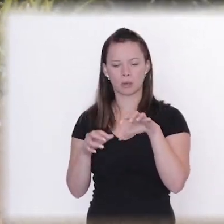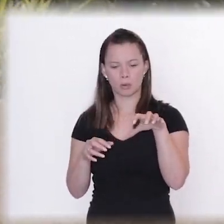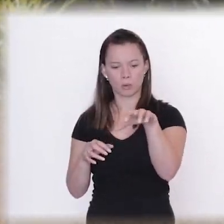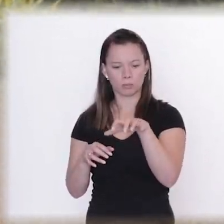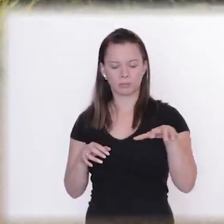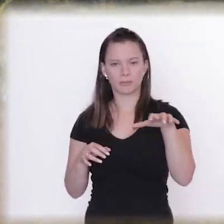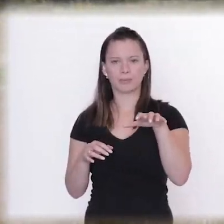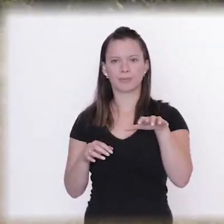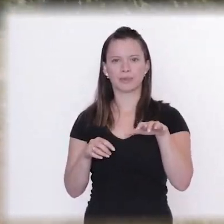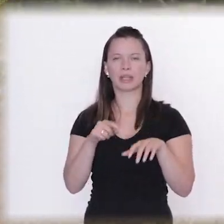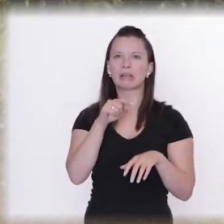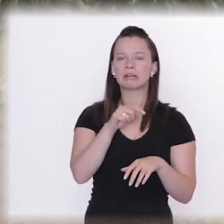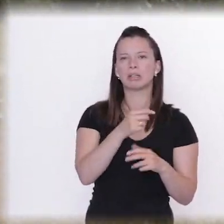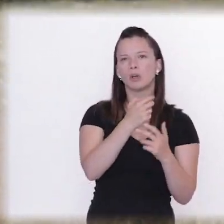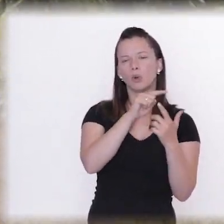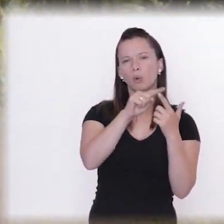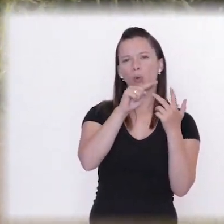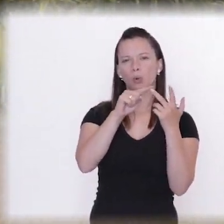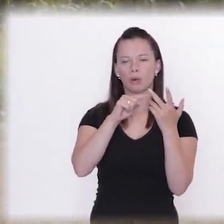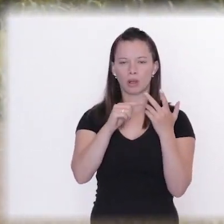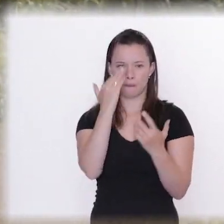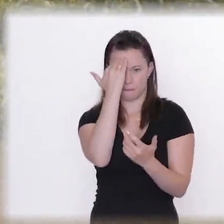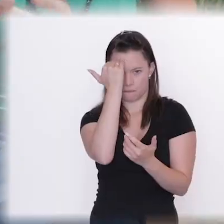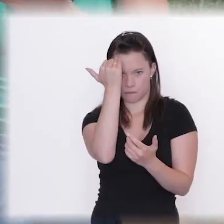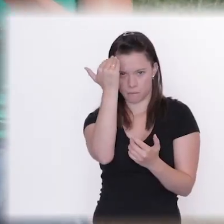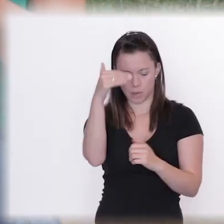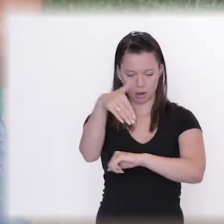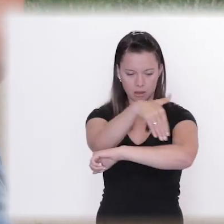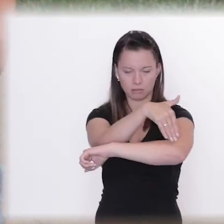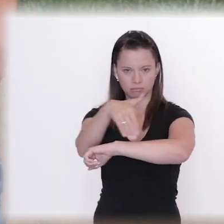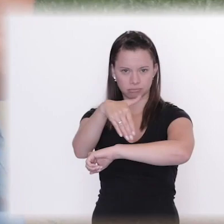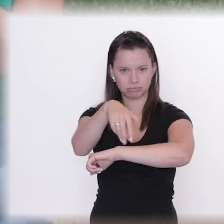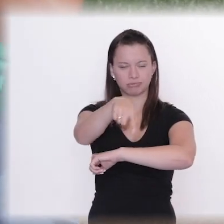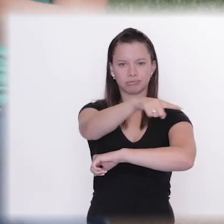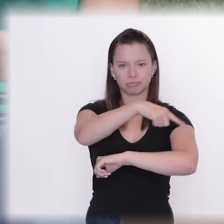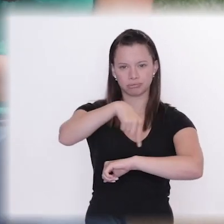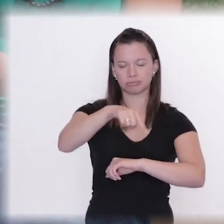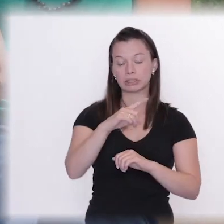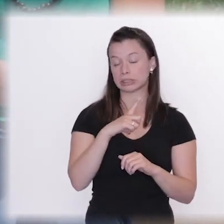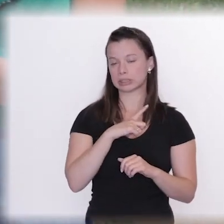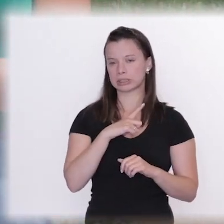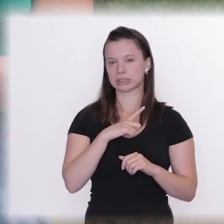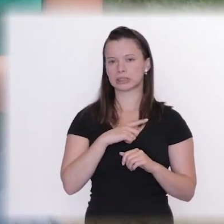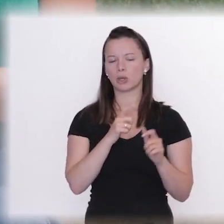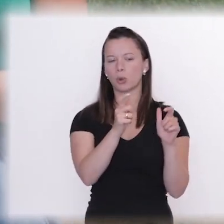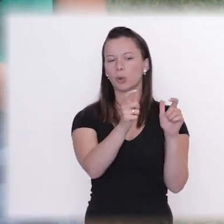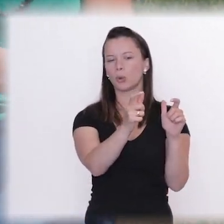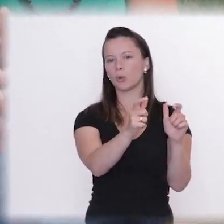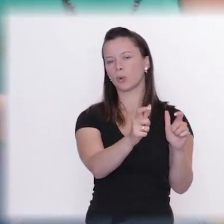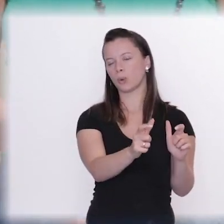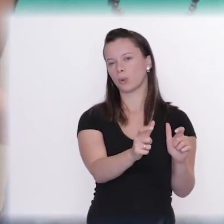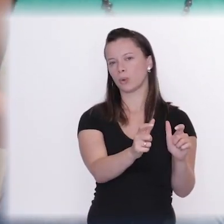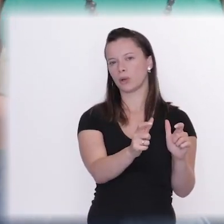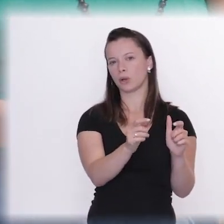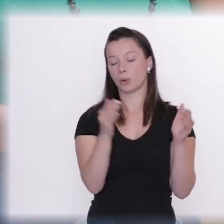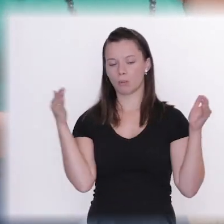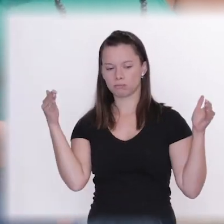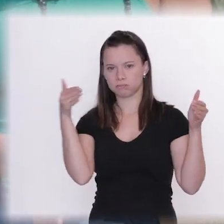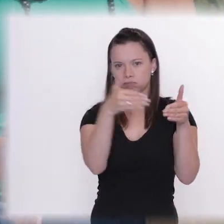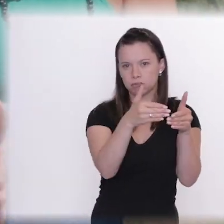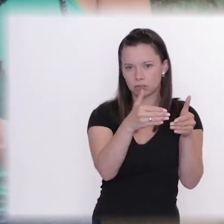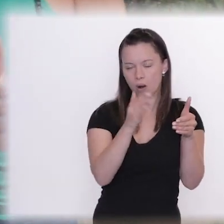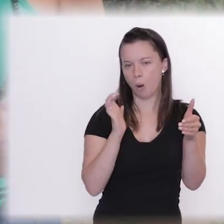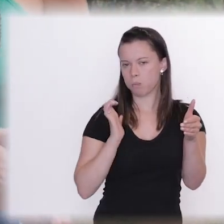pela Berrini, pela Faria Lima, pela Vila Olímpia, como o lugar de concentração de riqueza em São